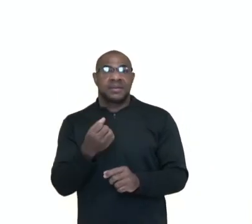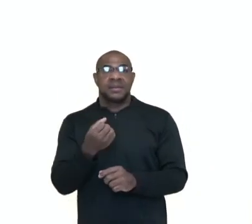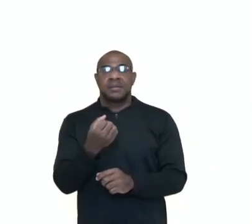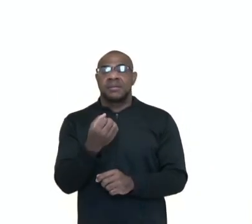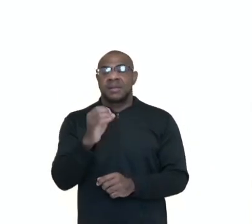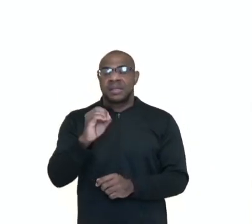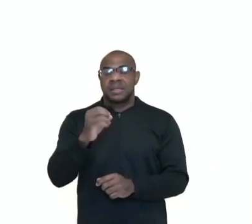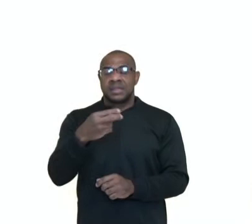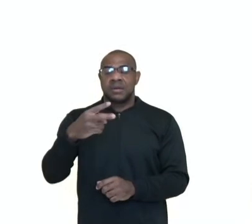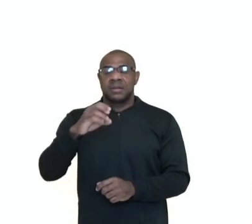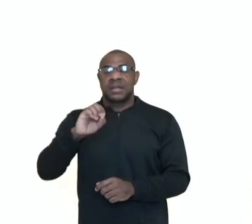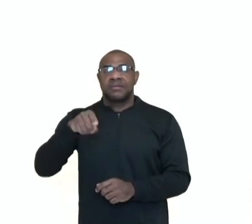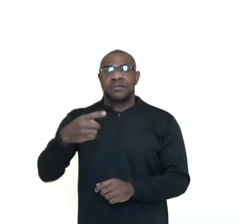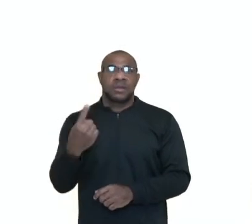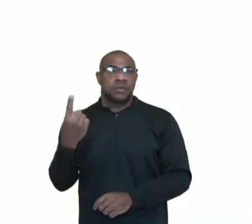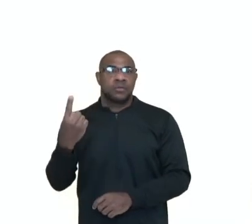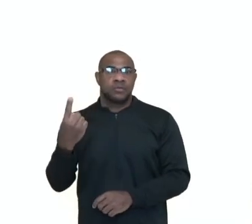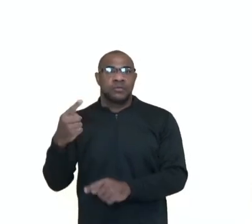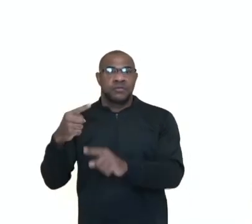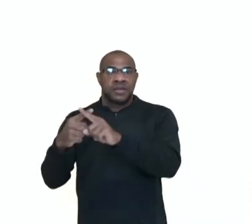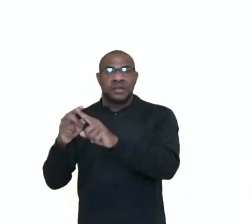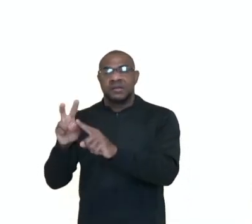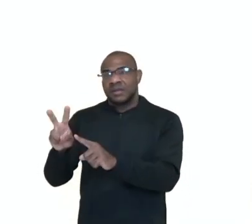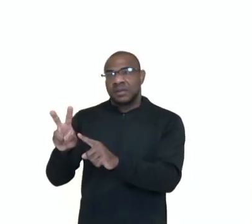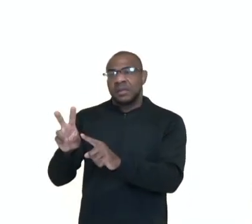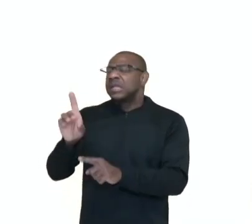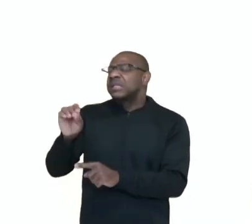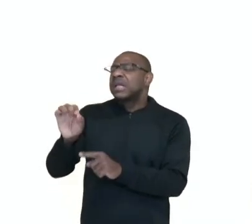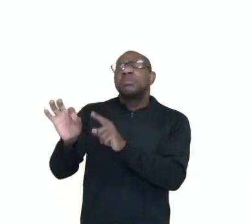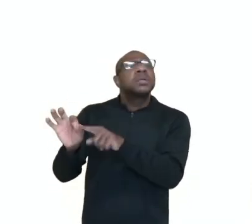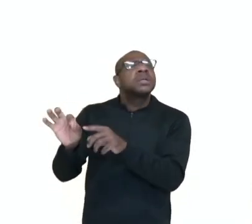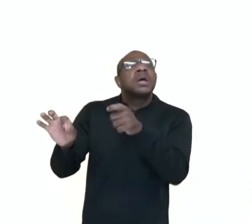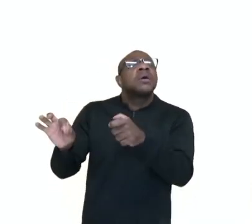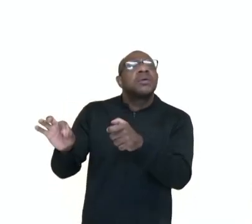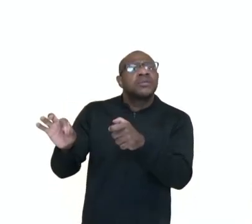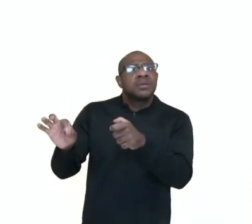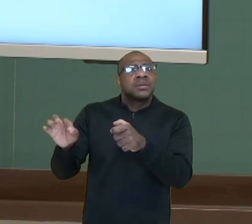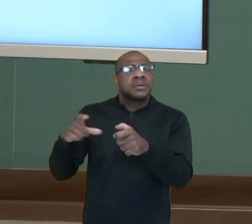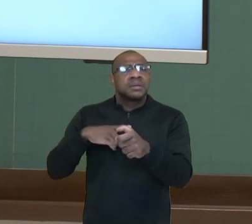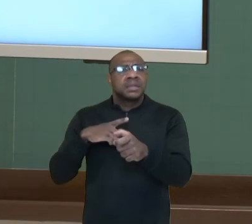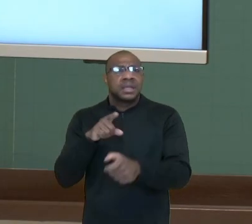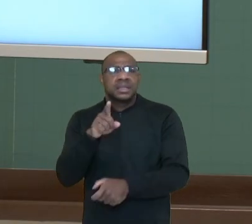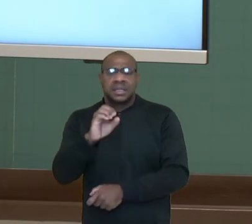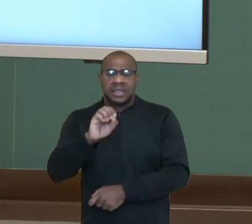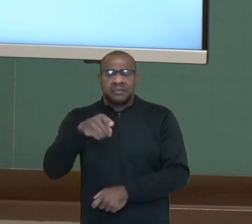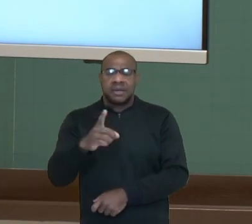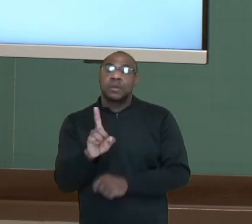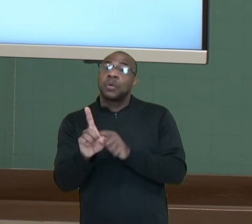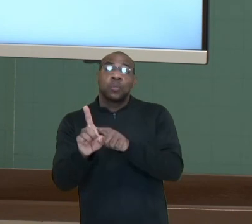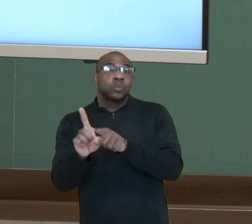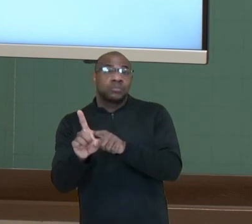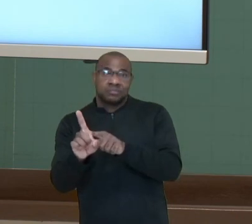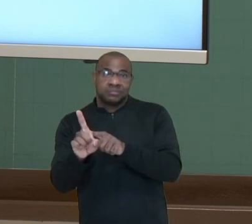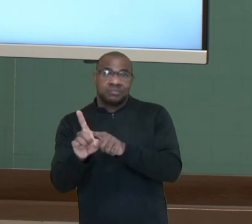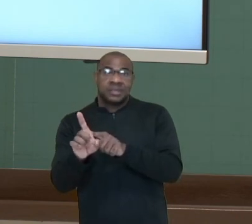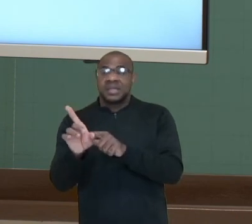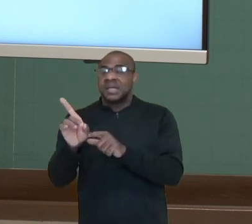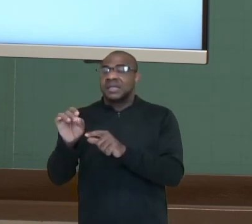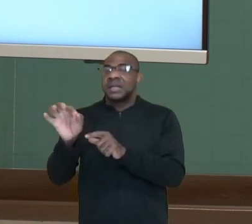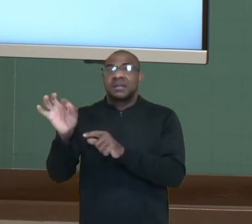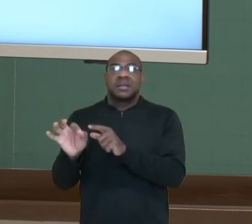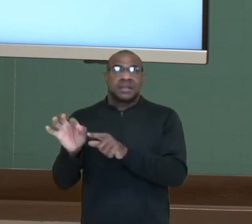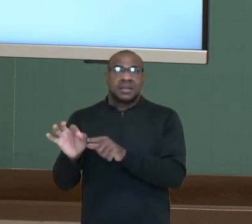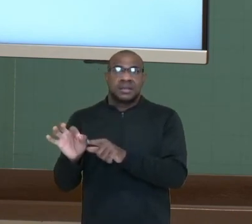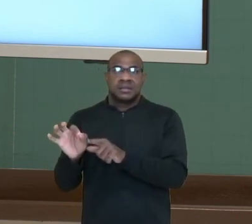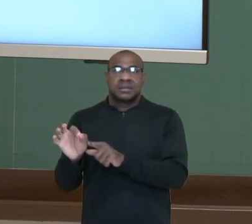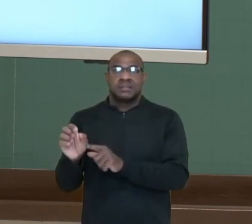0,1 vezes V. Para onde que foi o 10%, professora? O 10% está aqui, ó, 0,1, tá? A gente não usa o símbolo